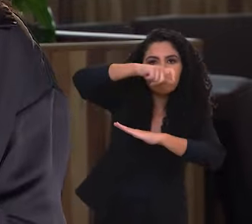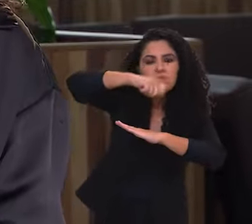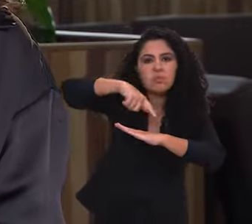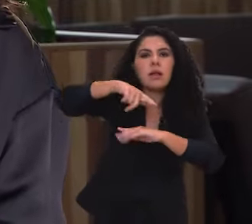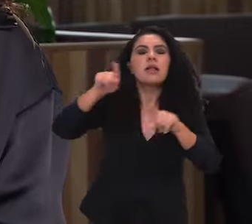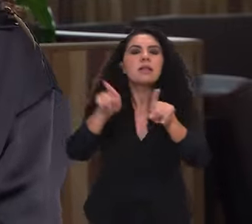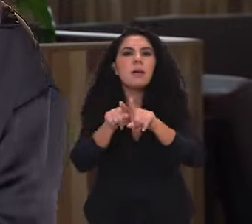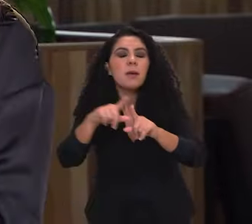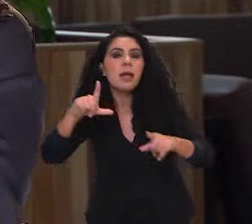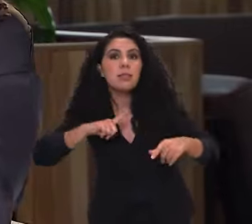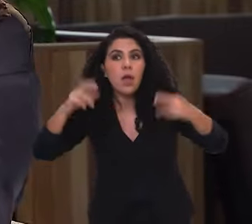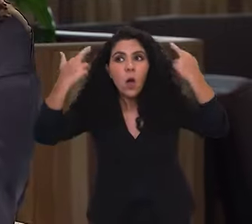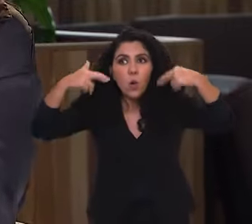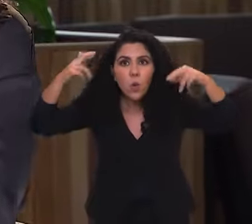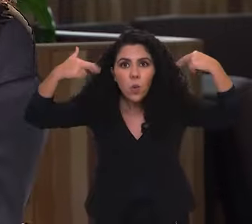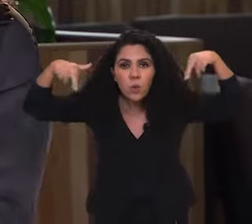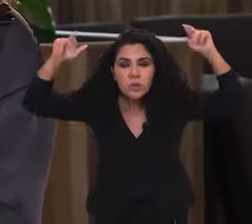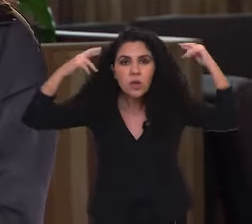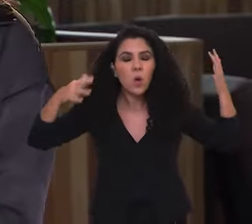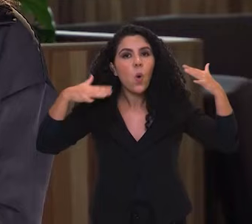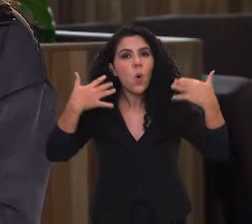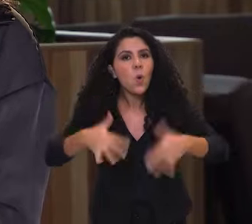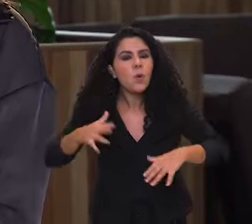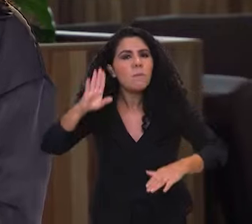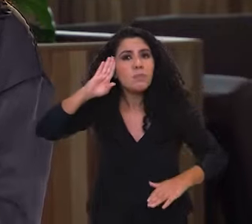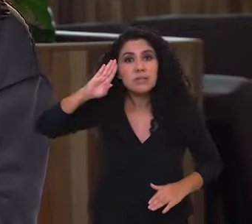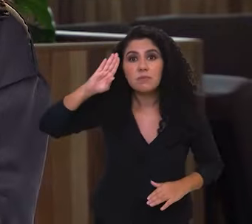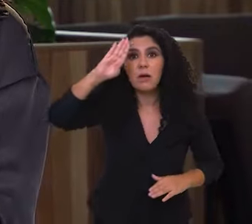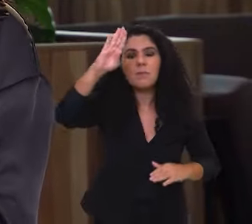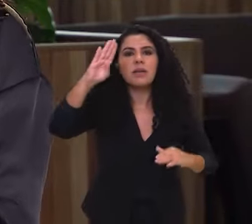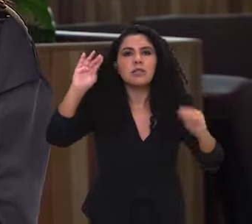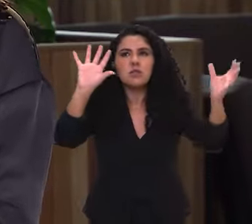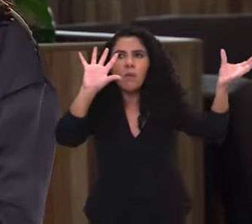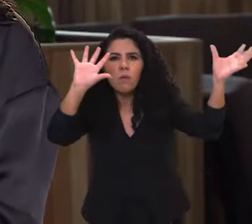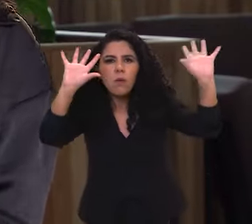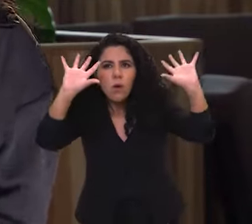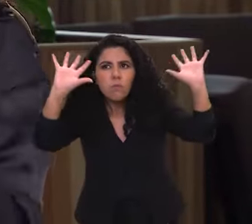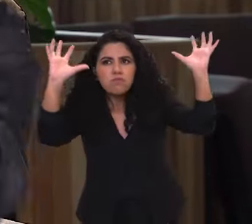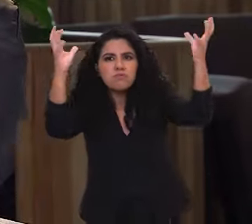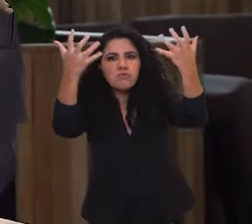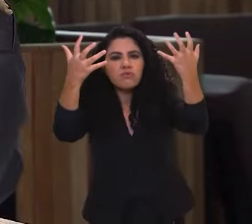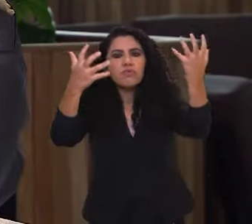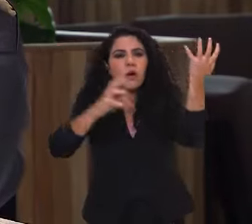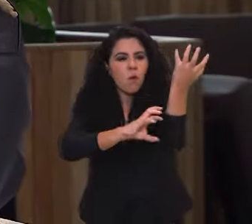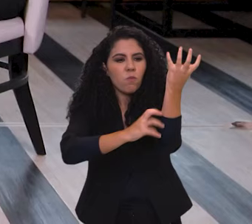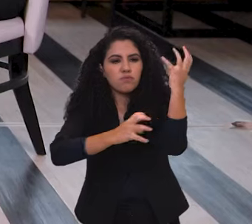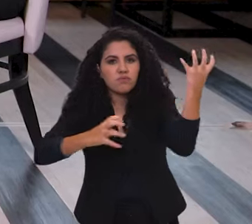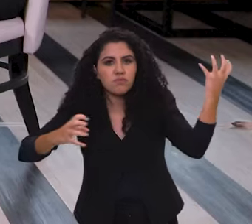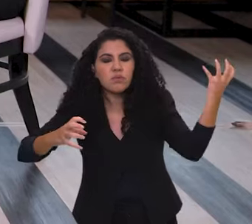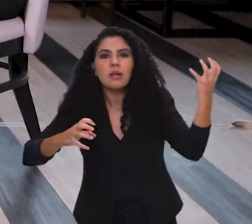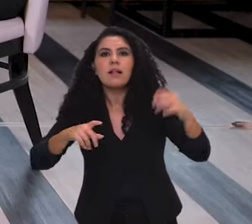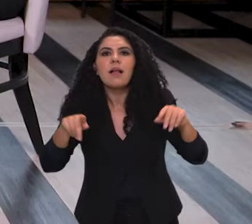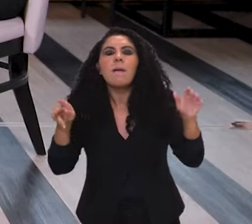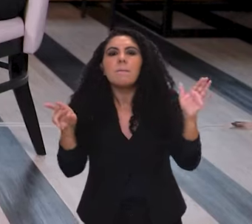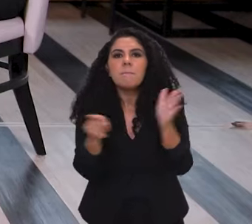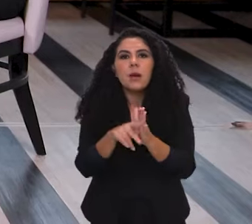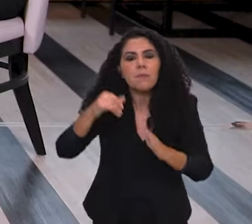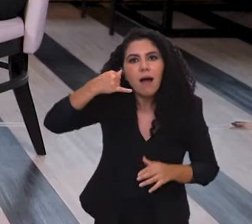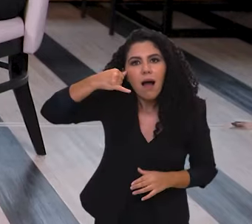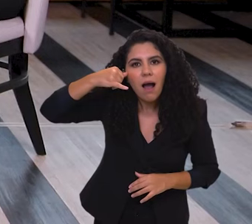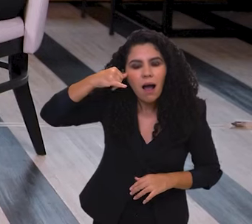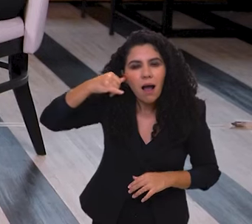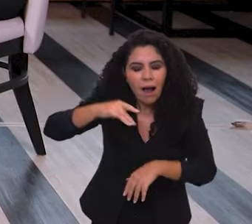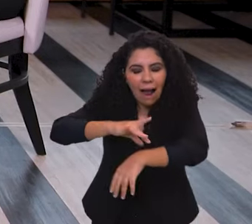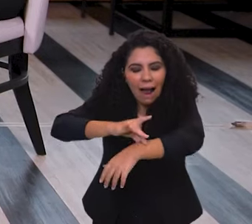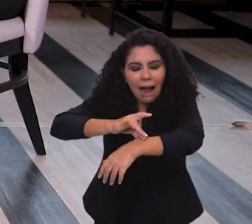tem cordeiro, uma vocação incrível no semiárido, só que hoje a gente ainda importa carne do cordeiro, sendo que tem essa